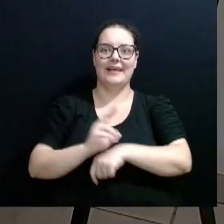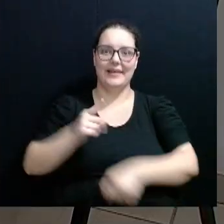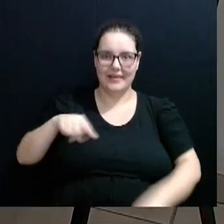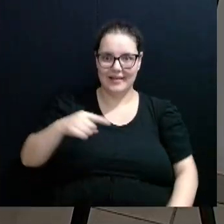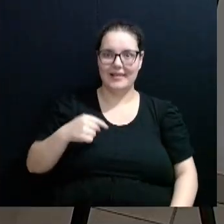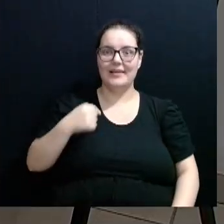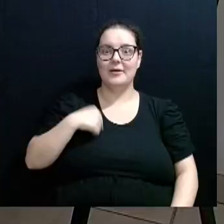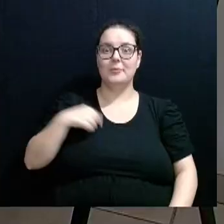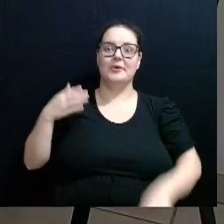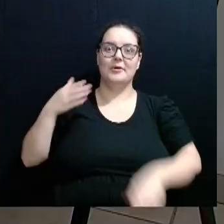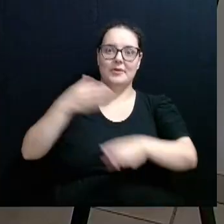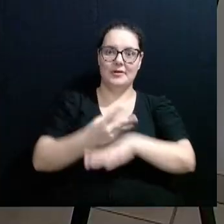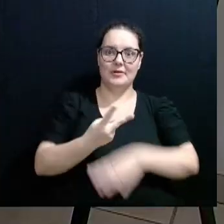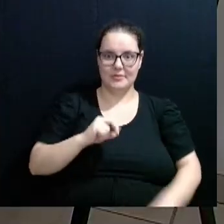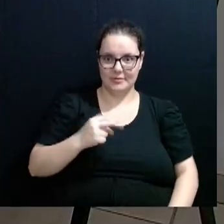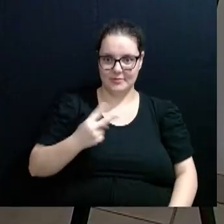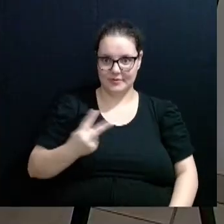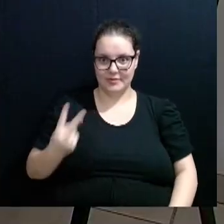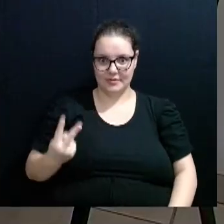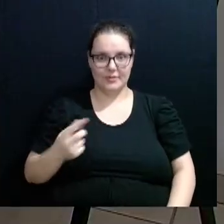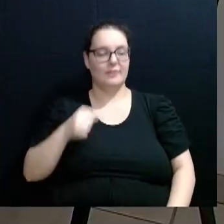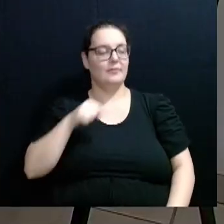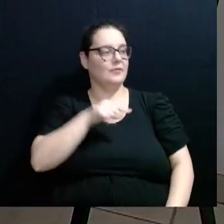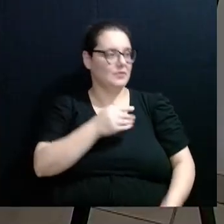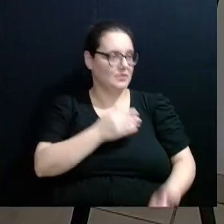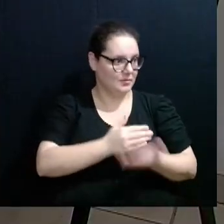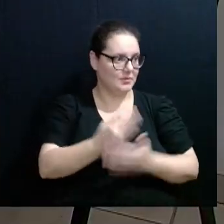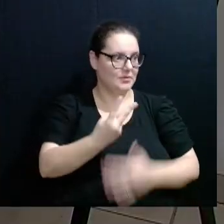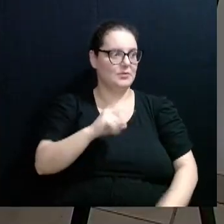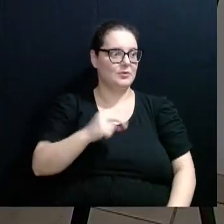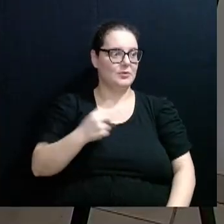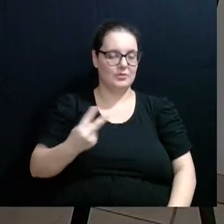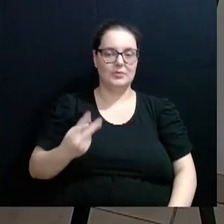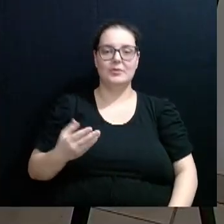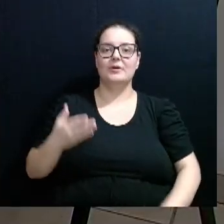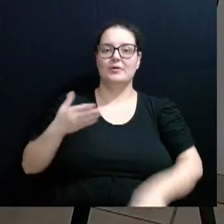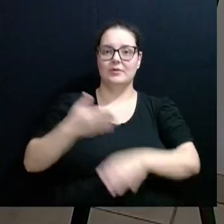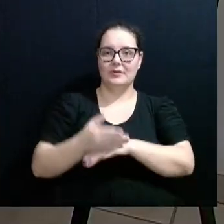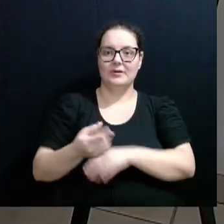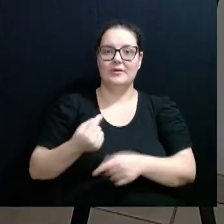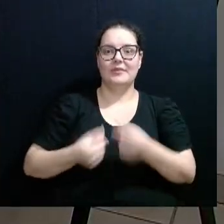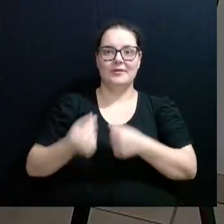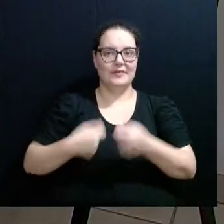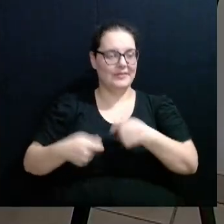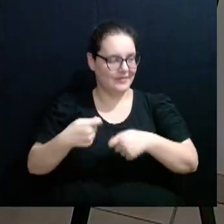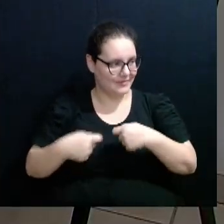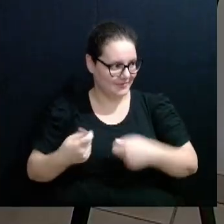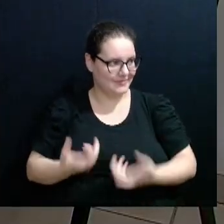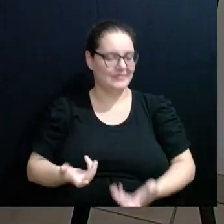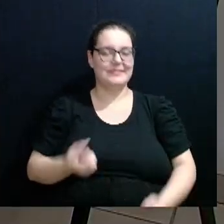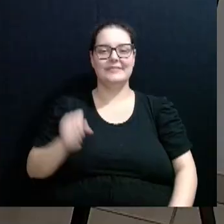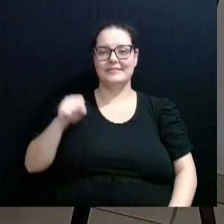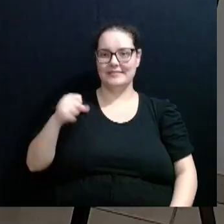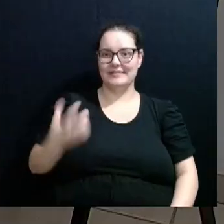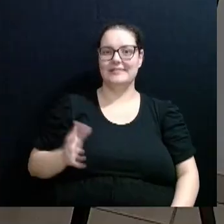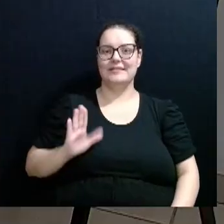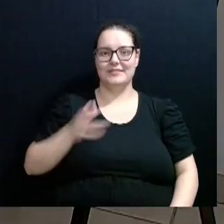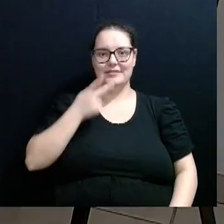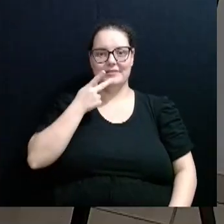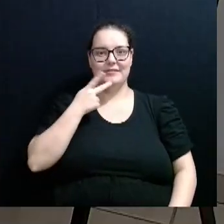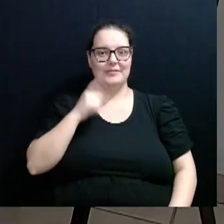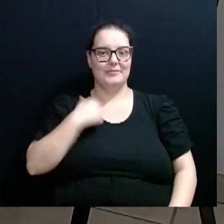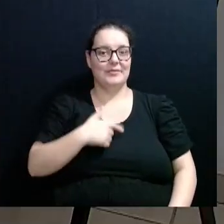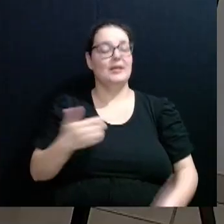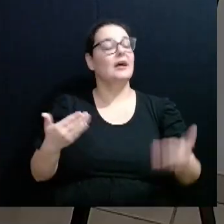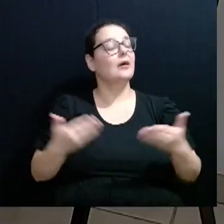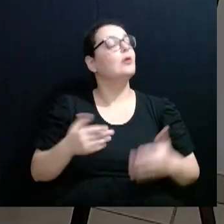2022. Você entrou em 2022 e ela já faz parte da tesouraria, é isso? Sim. Daqui a pouco você conta mais pra gente. Agora, Patrícia,